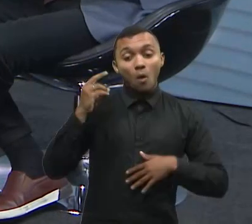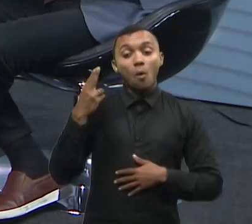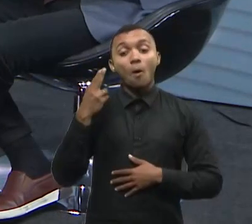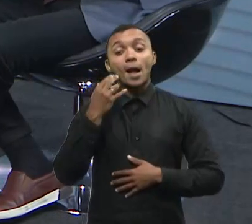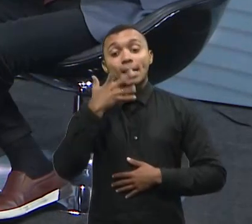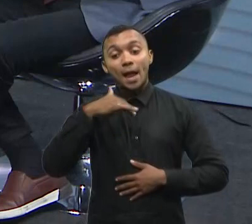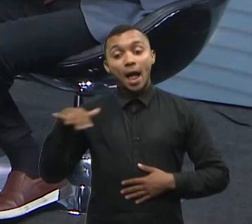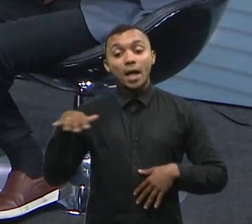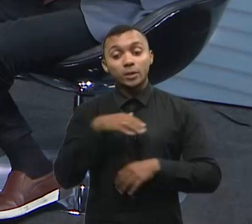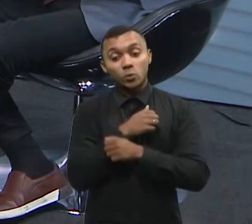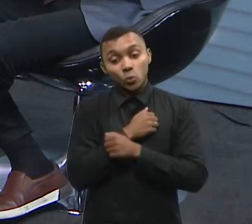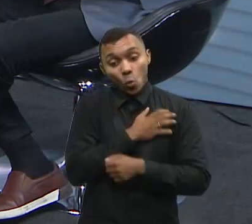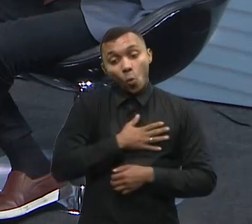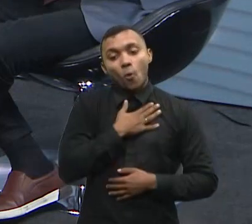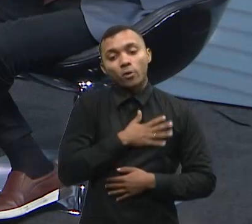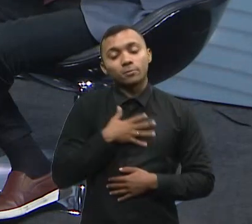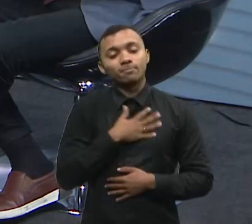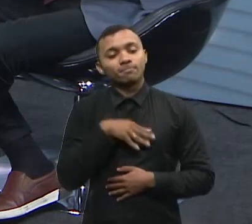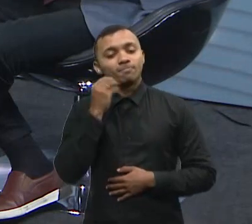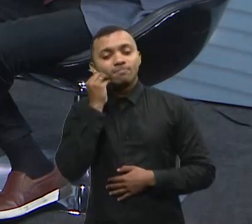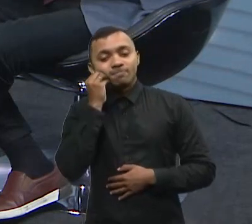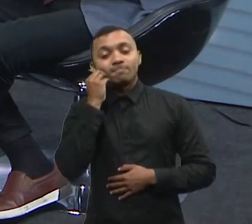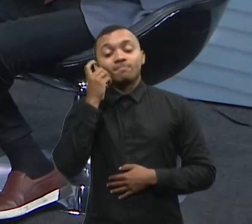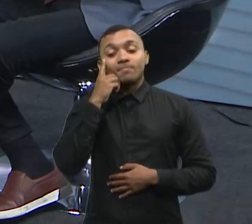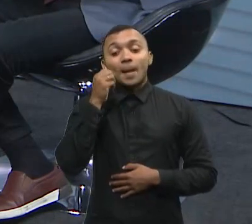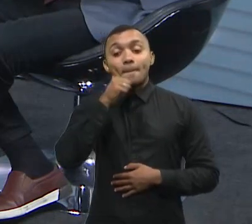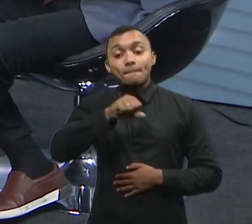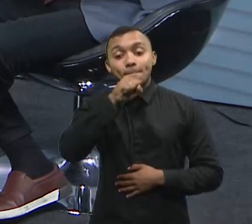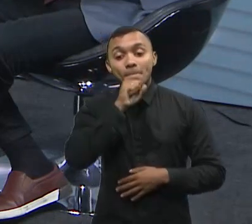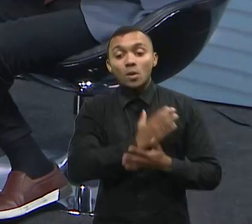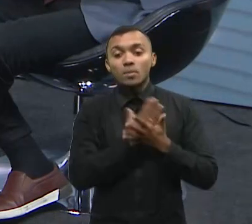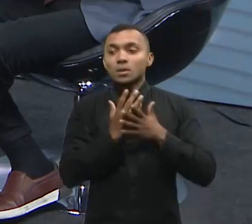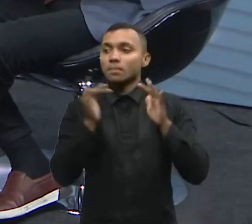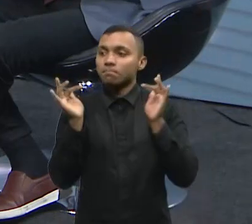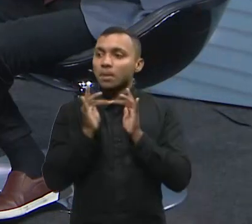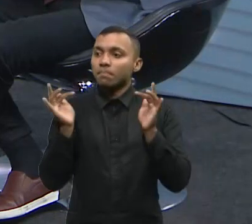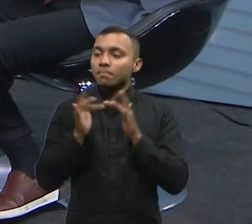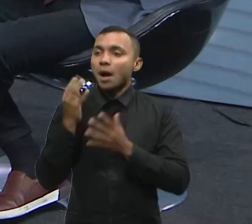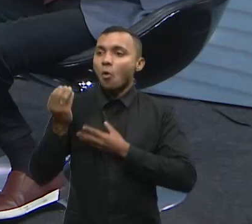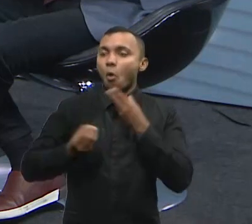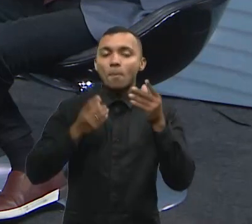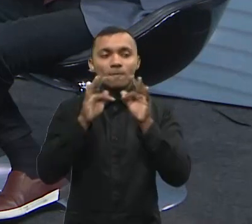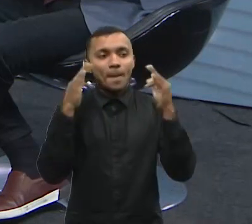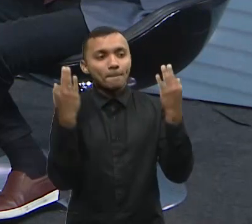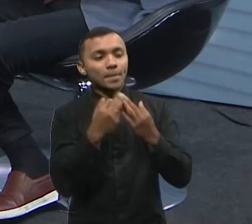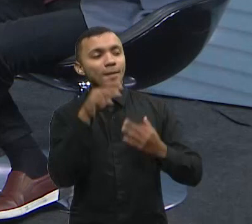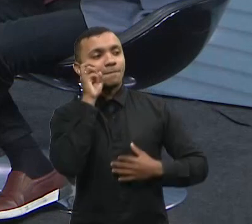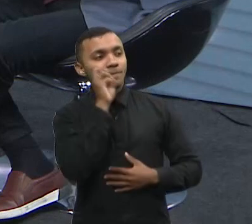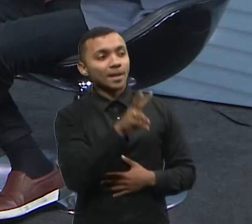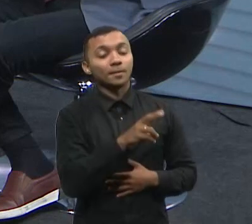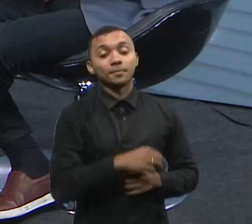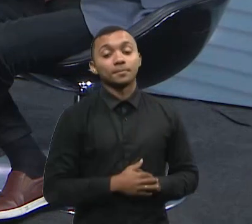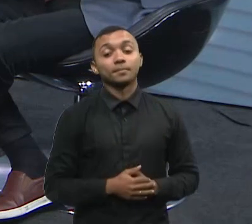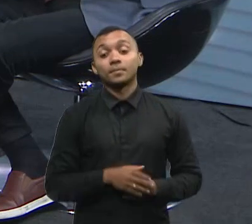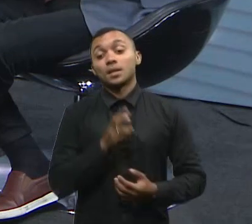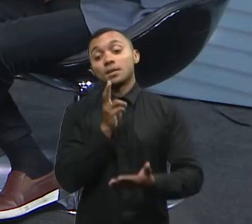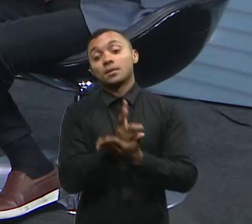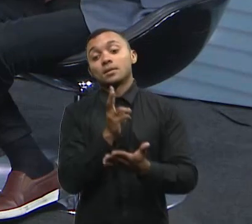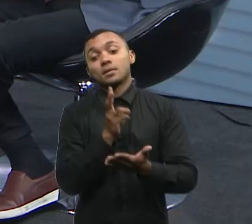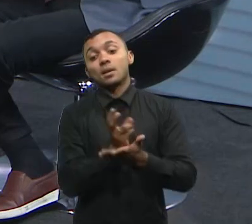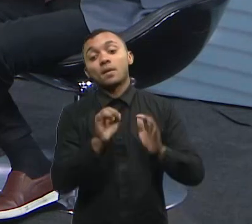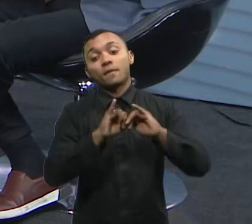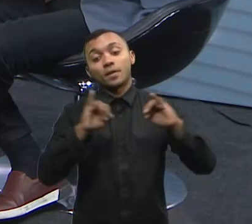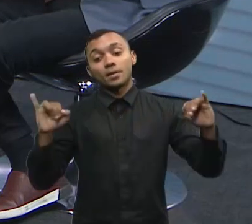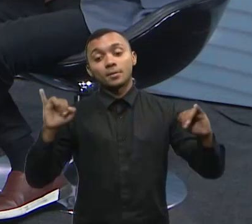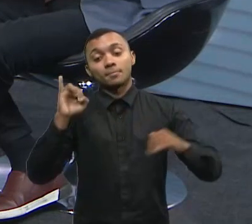cheirar. Então, a mãe vai começando a conhecer. E a forma como a família vê, eu sempre costumo dizer, é